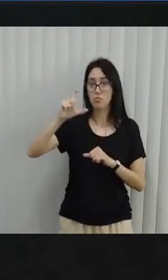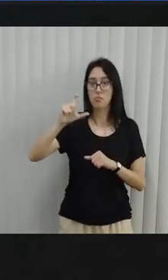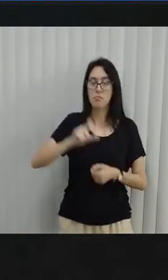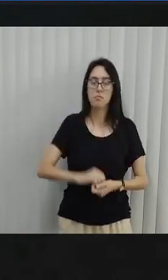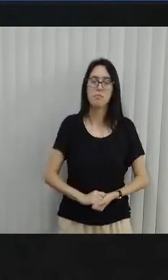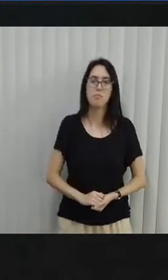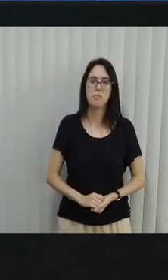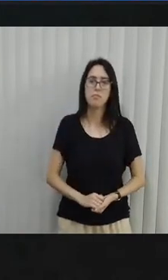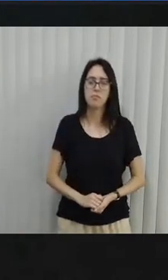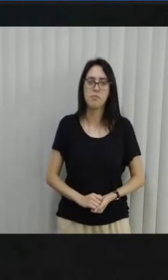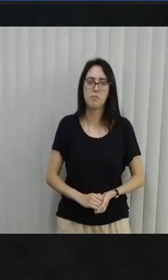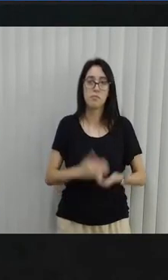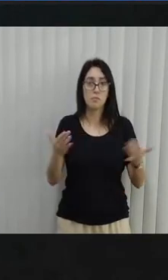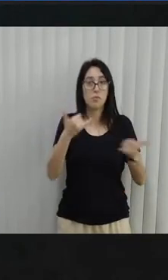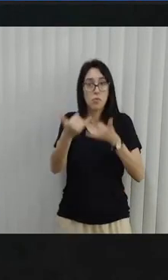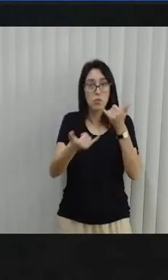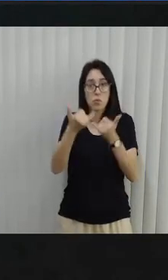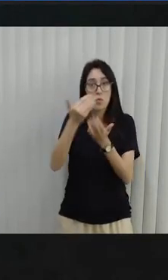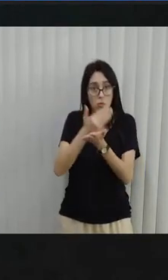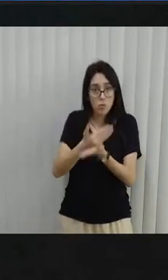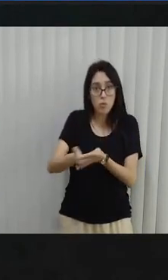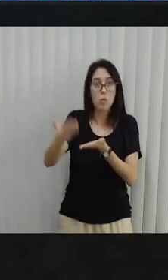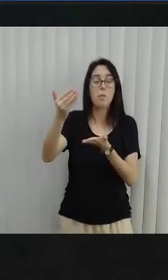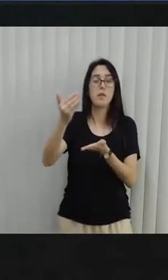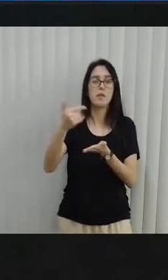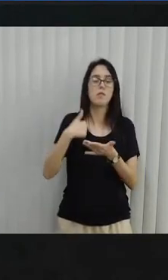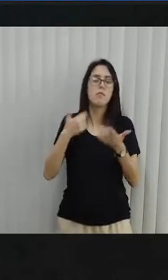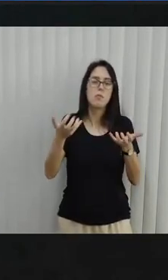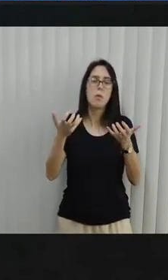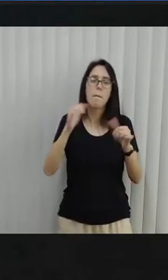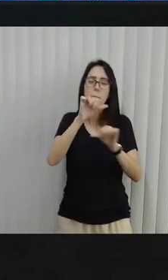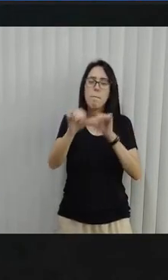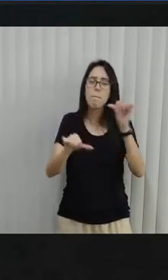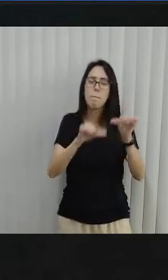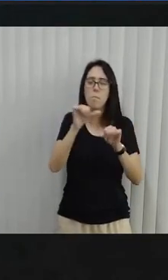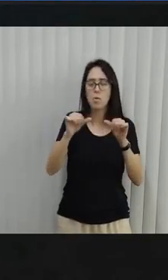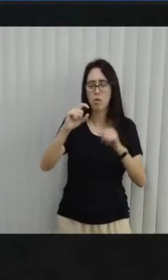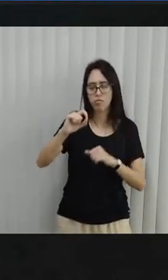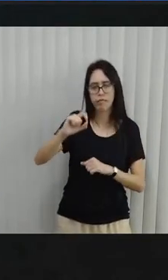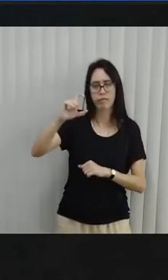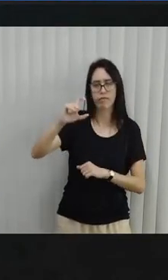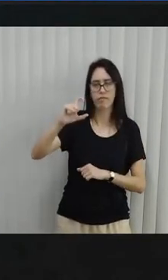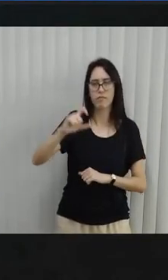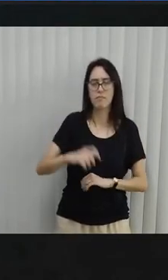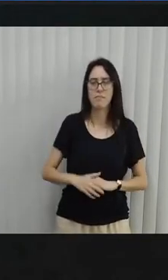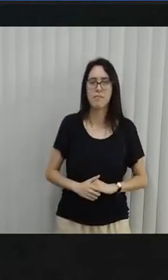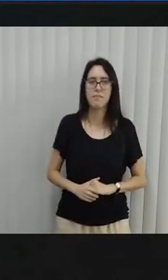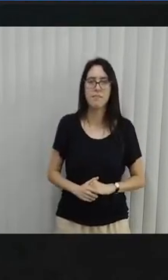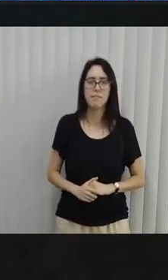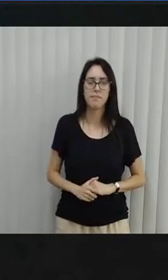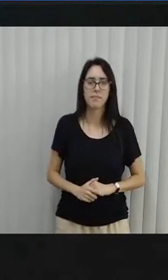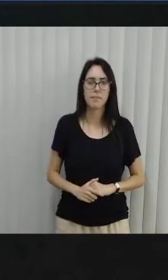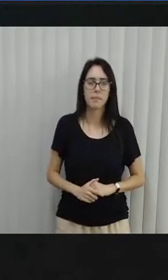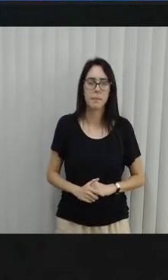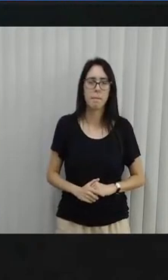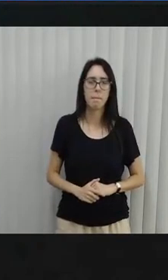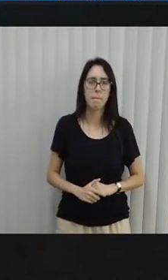Então, quando o nosso jogo começar, eu quero mudar o tamanho do nosso cacto. Então,